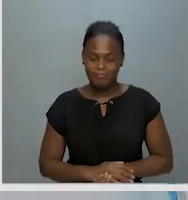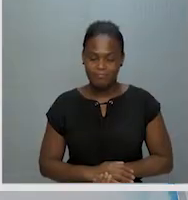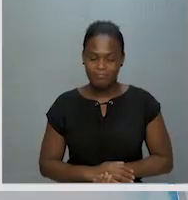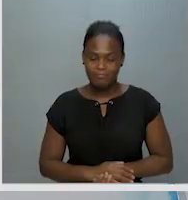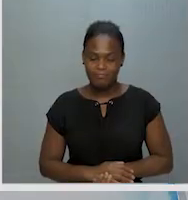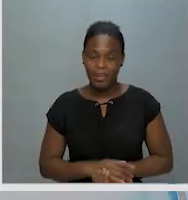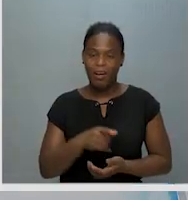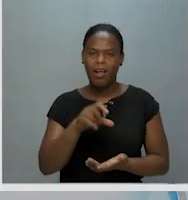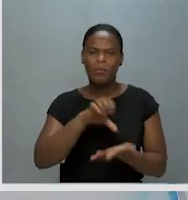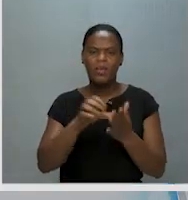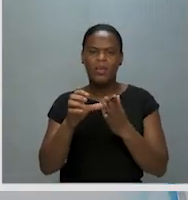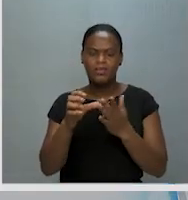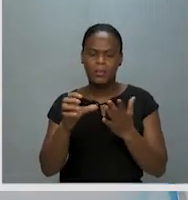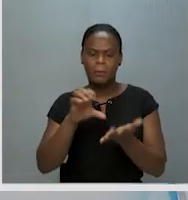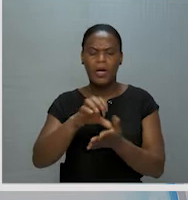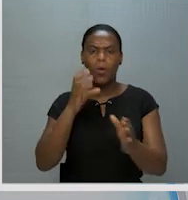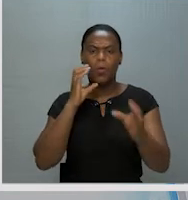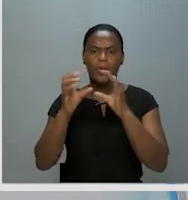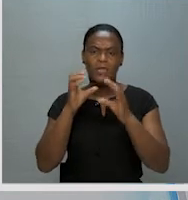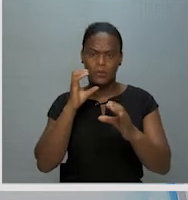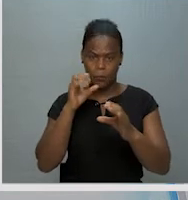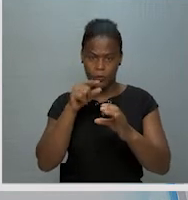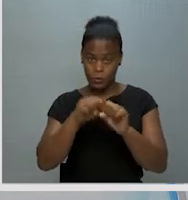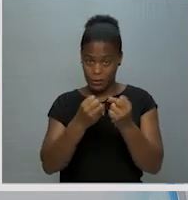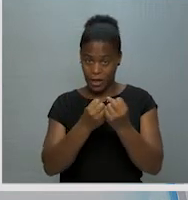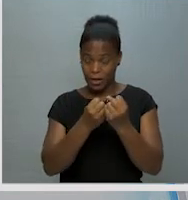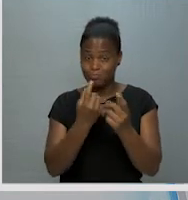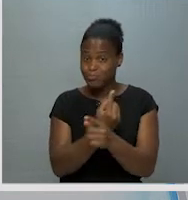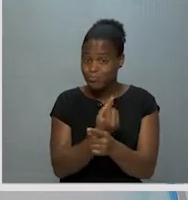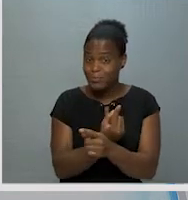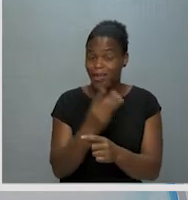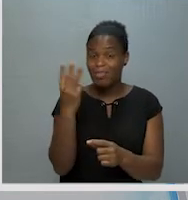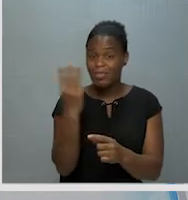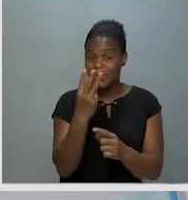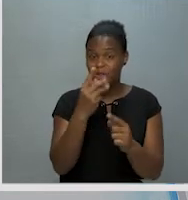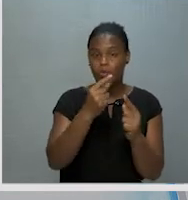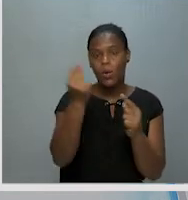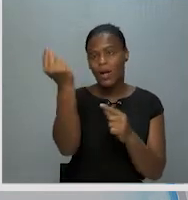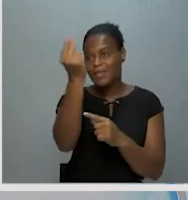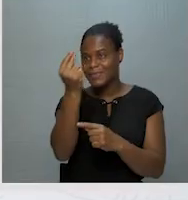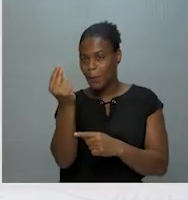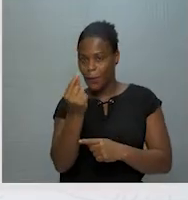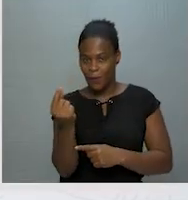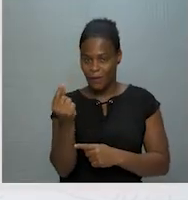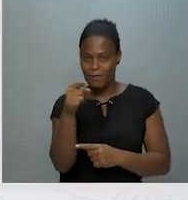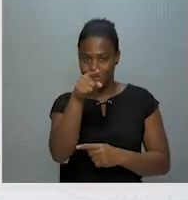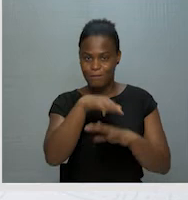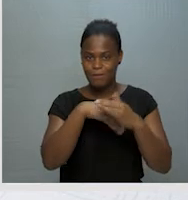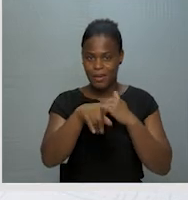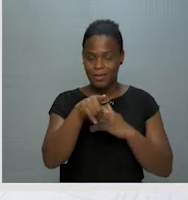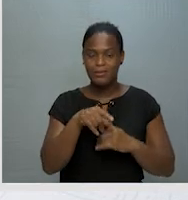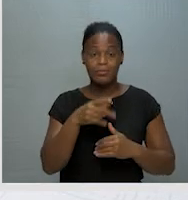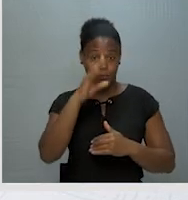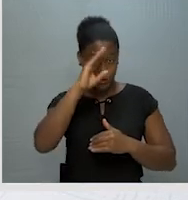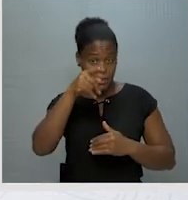Desenhem aqui três meios de comunicação social. Não se esqueçam de que a comunicação